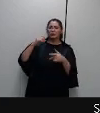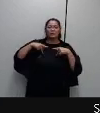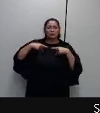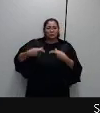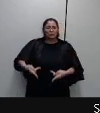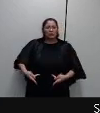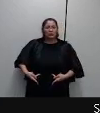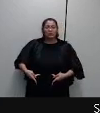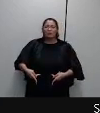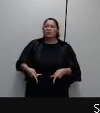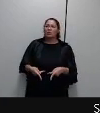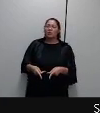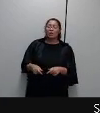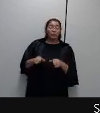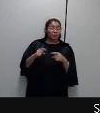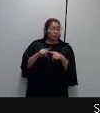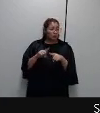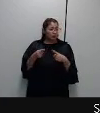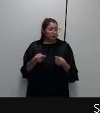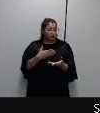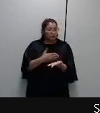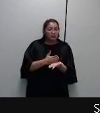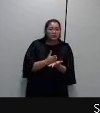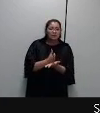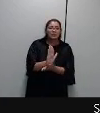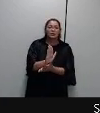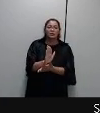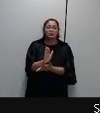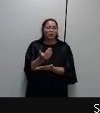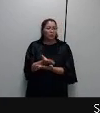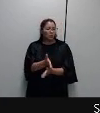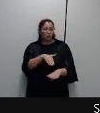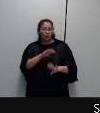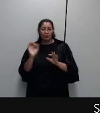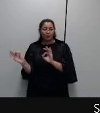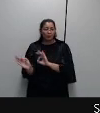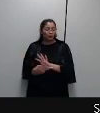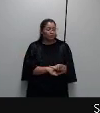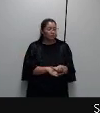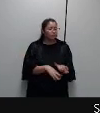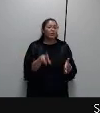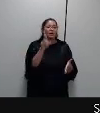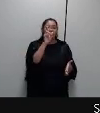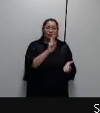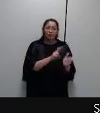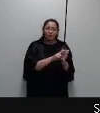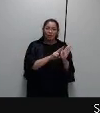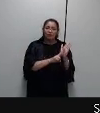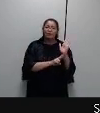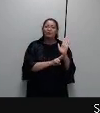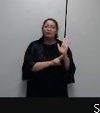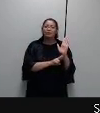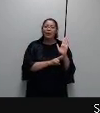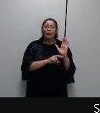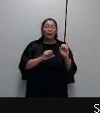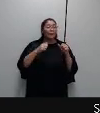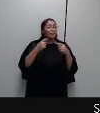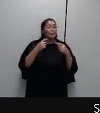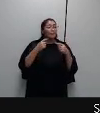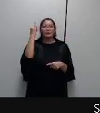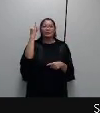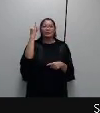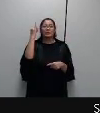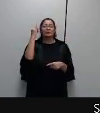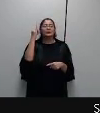que seguir a regra pelo abandono a regra por mais importante e sonora e